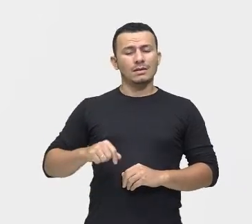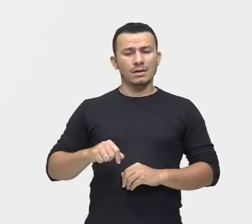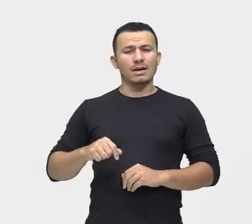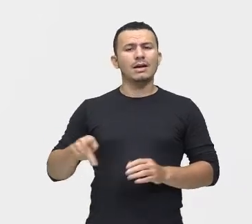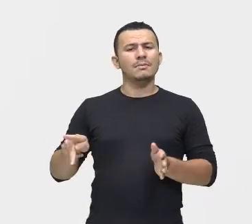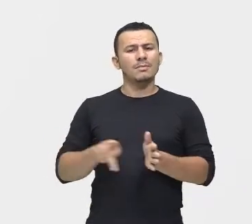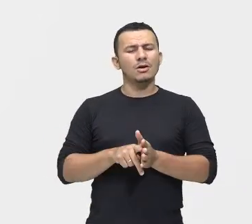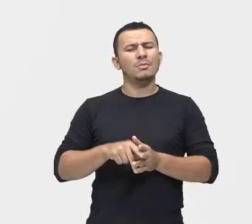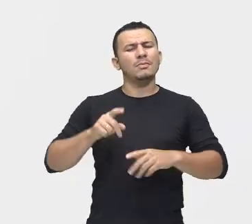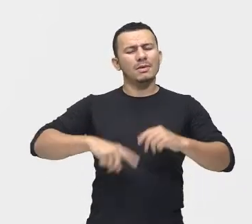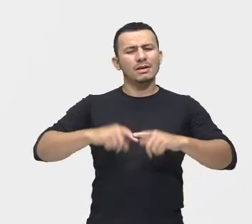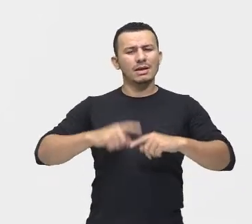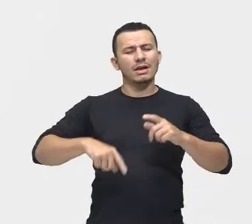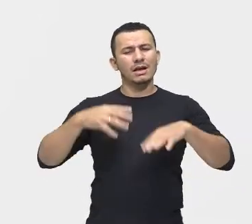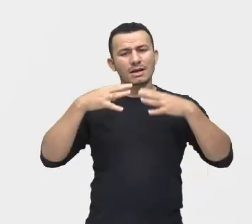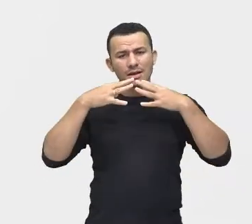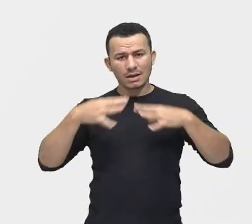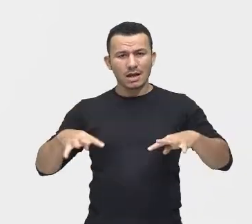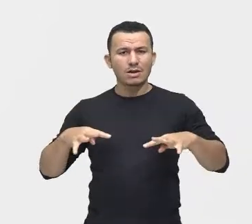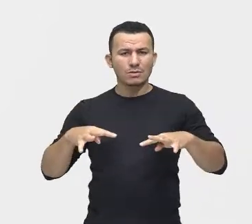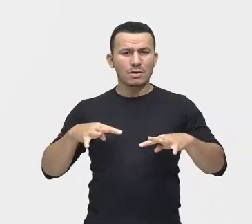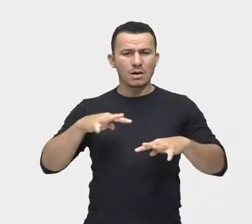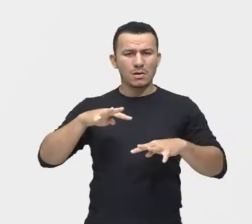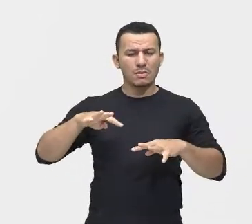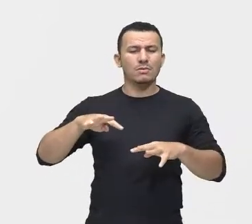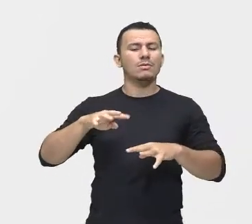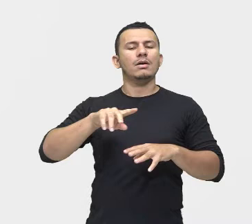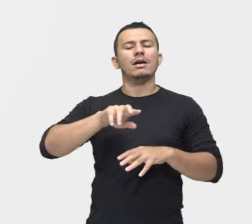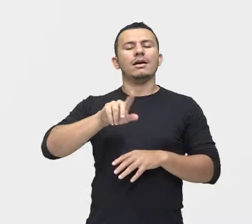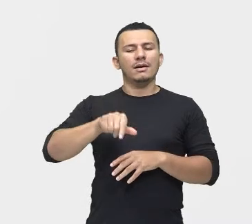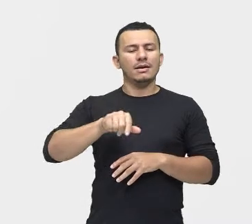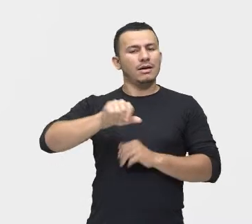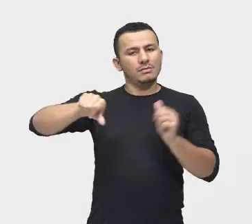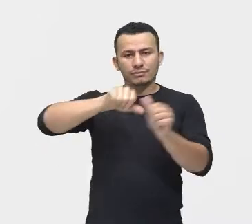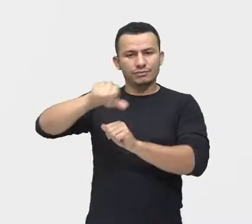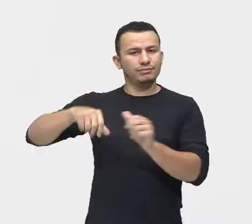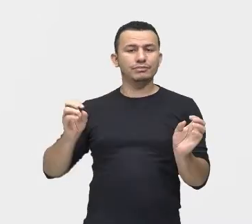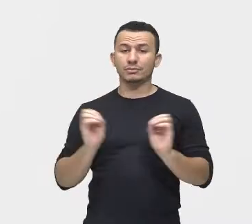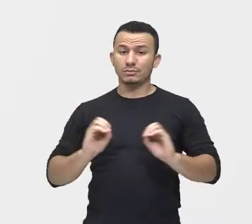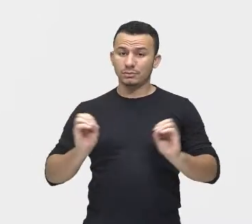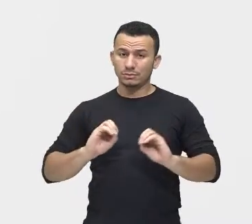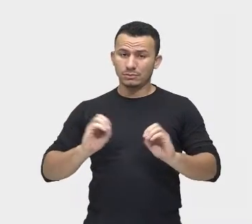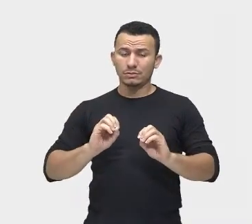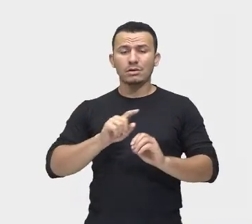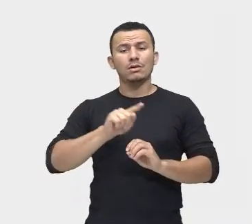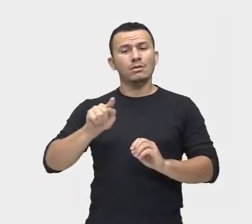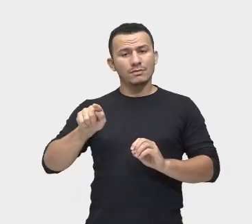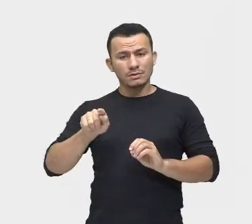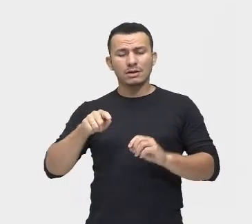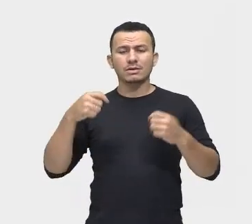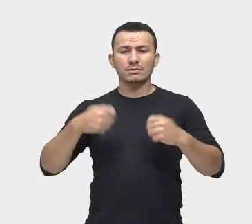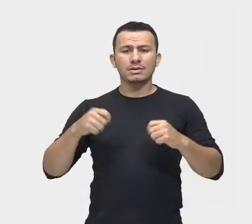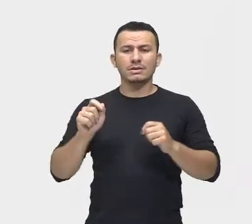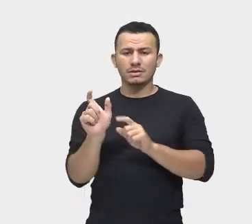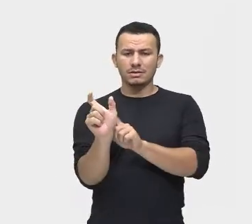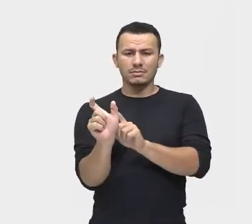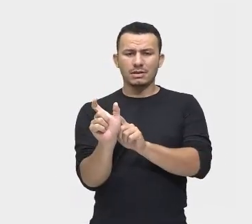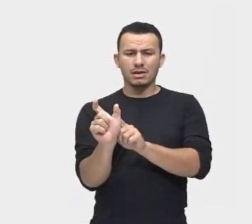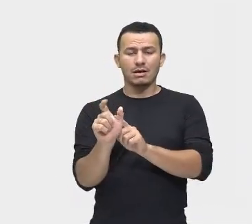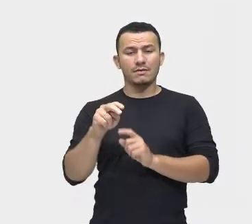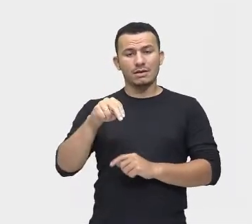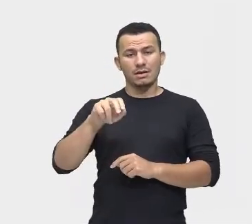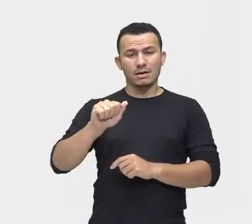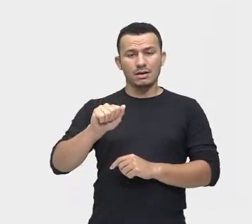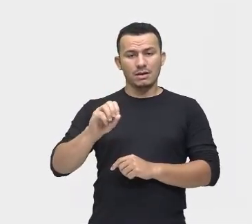recursos naturais não renováveis, muito importante. Marquem essas